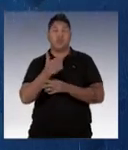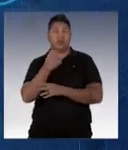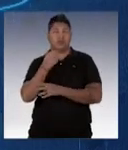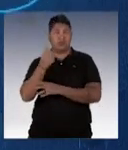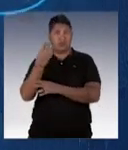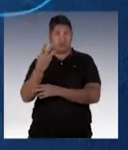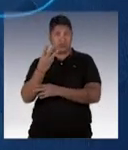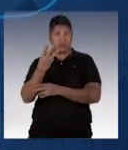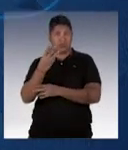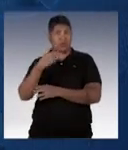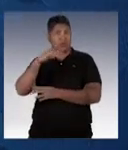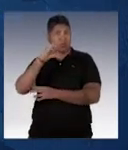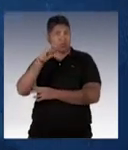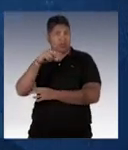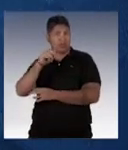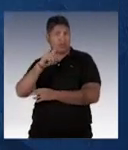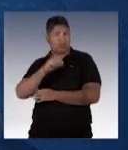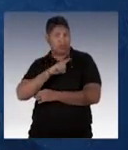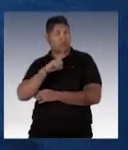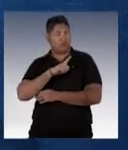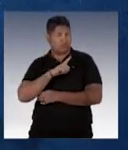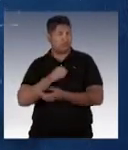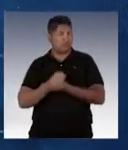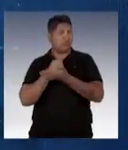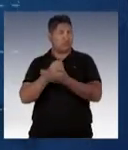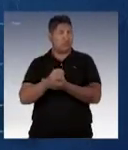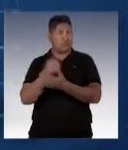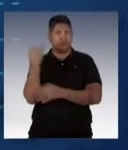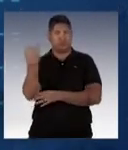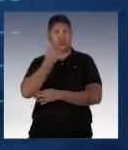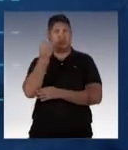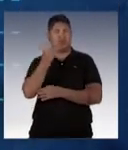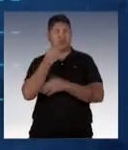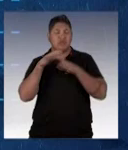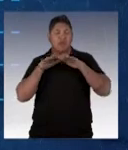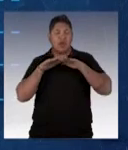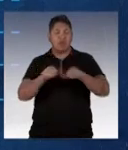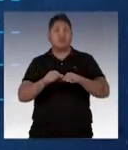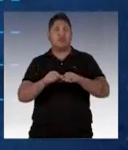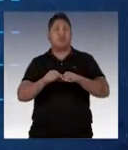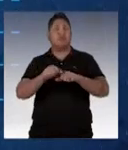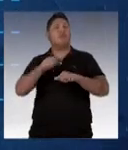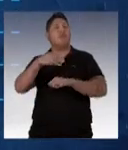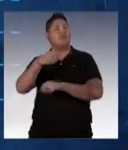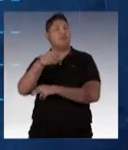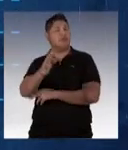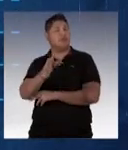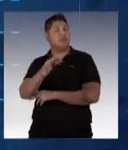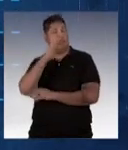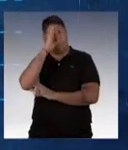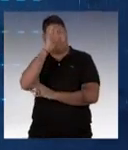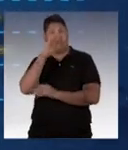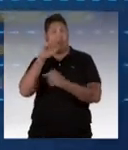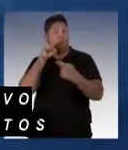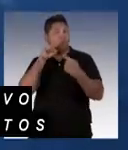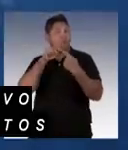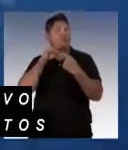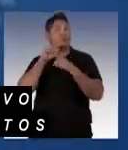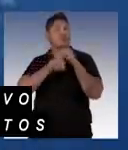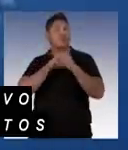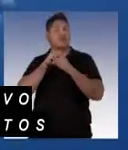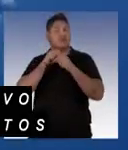Desde 2003, a CONATPA integra os pilares fundamentais de atuação do Ministério Público do Trabalho. O